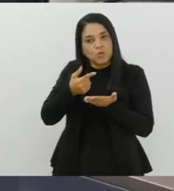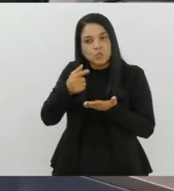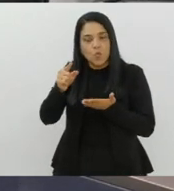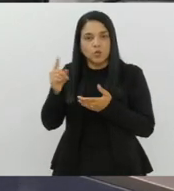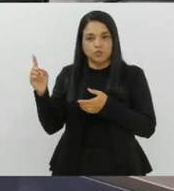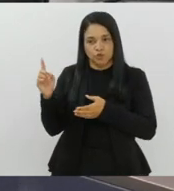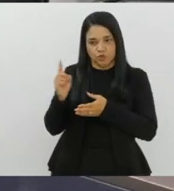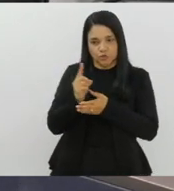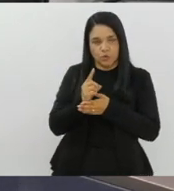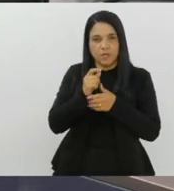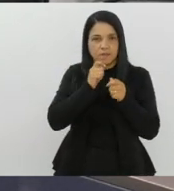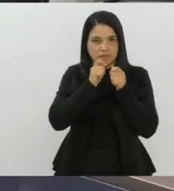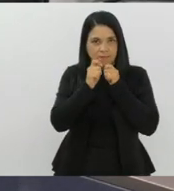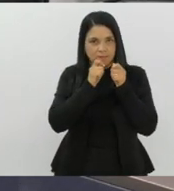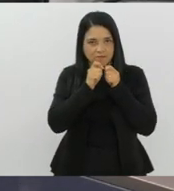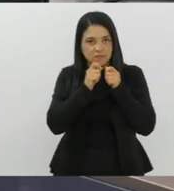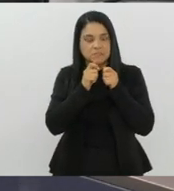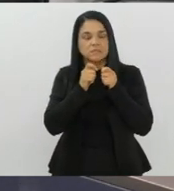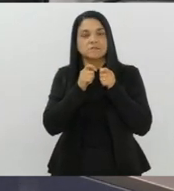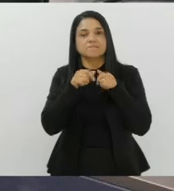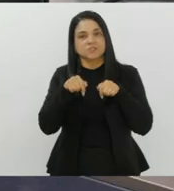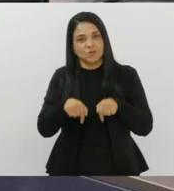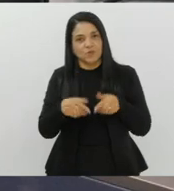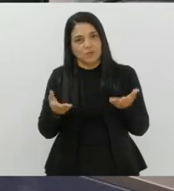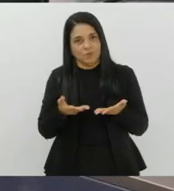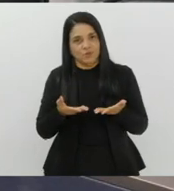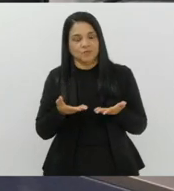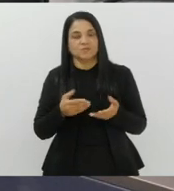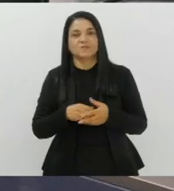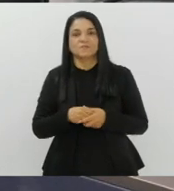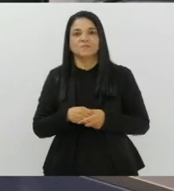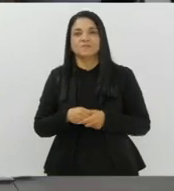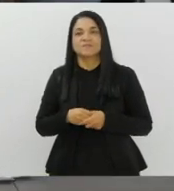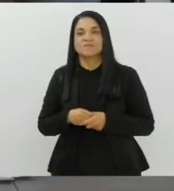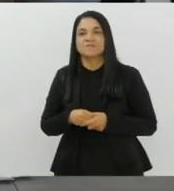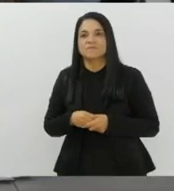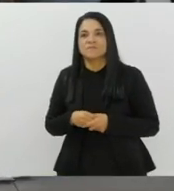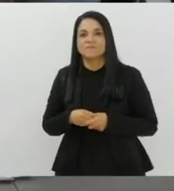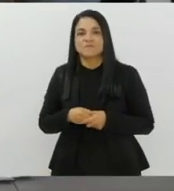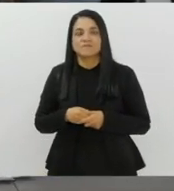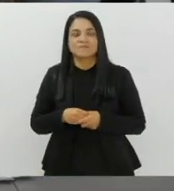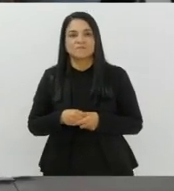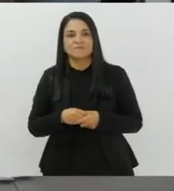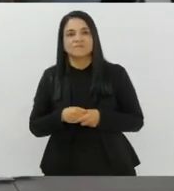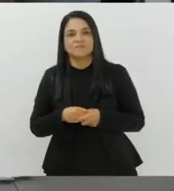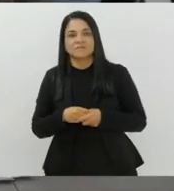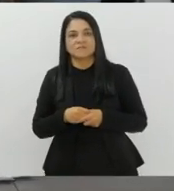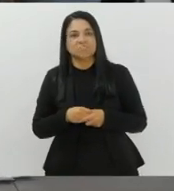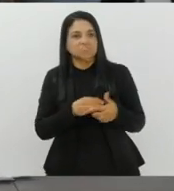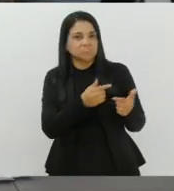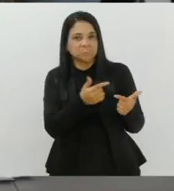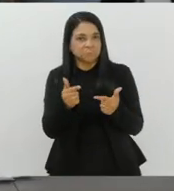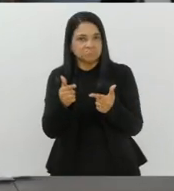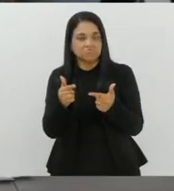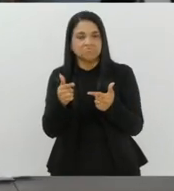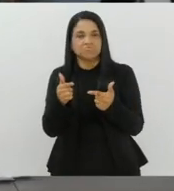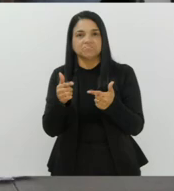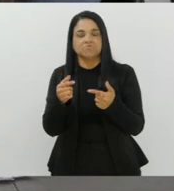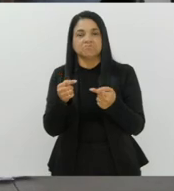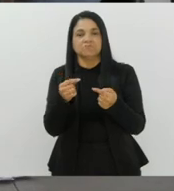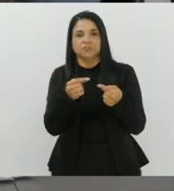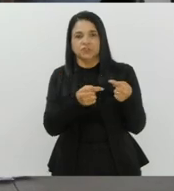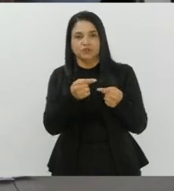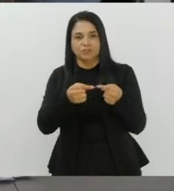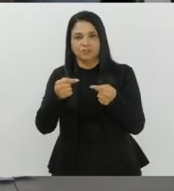externo, entrevista, e chegou aqui a tempo. Então, nada mais havendo a tratar, eu gostaria de mais uma